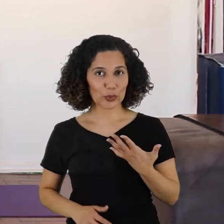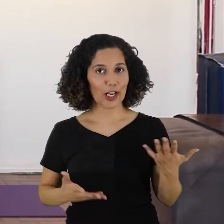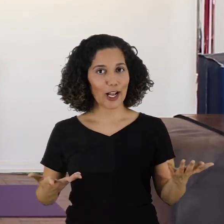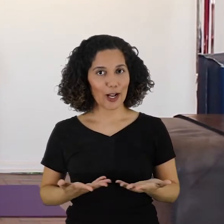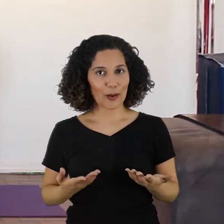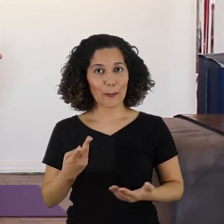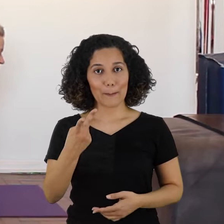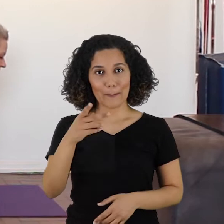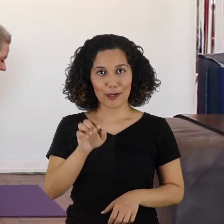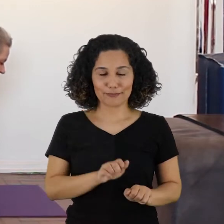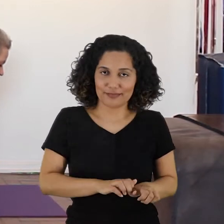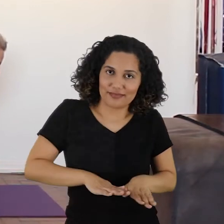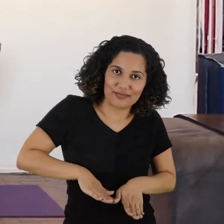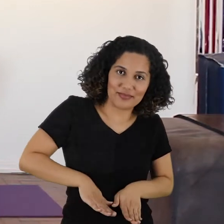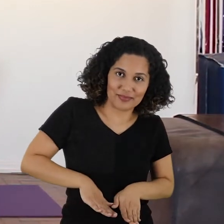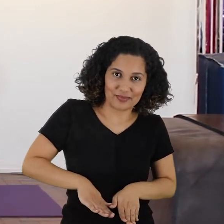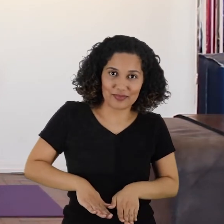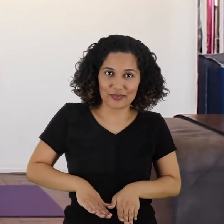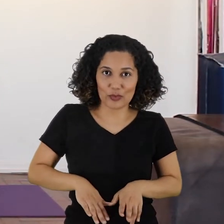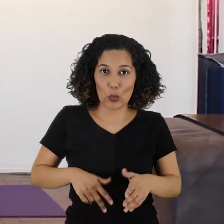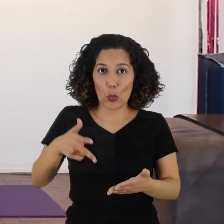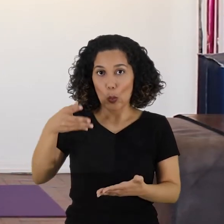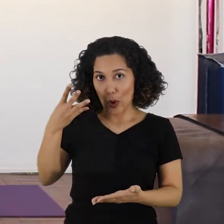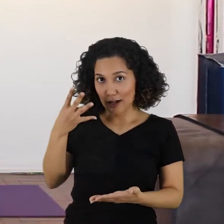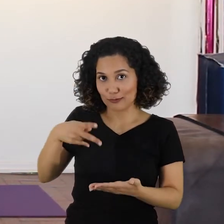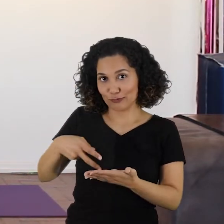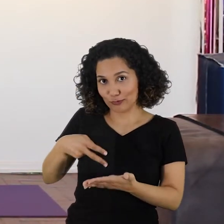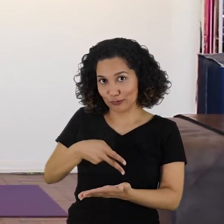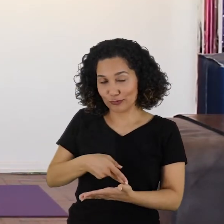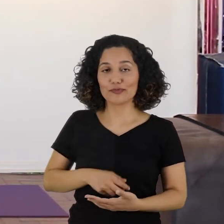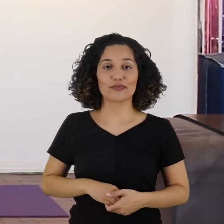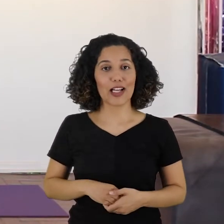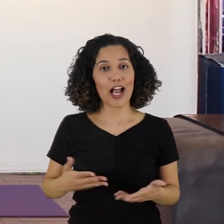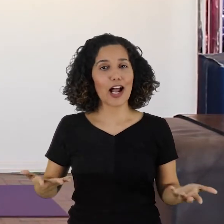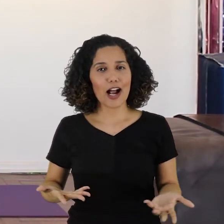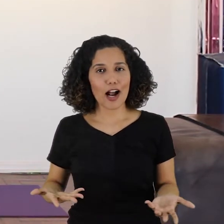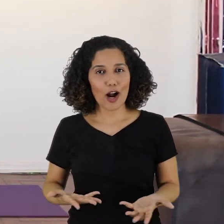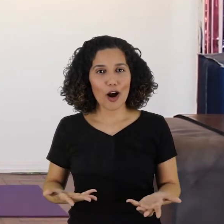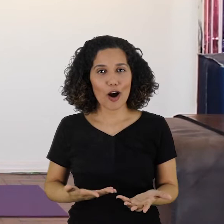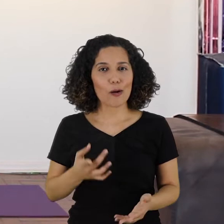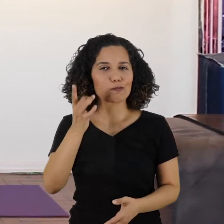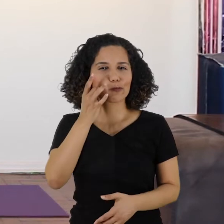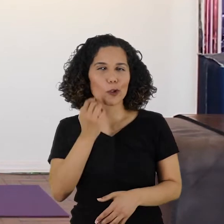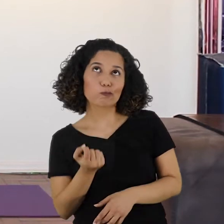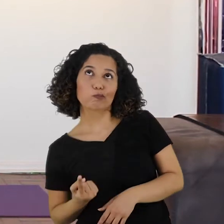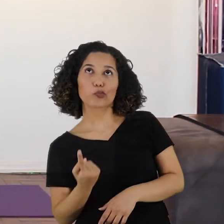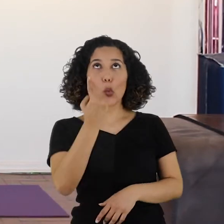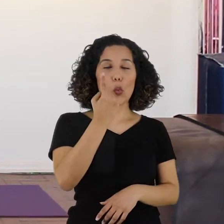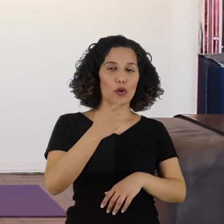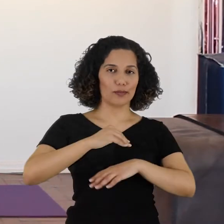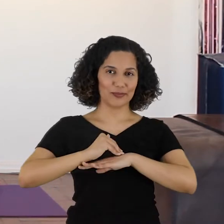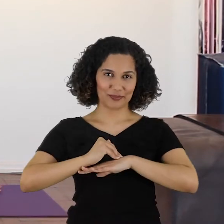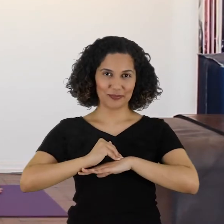Boa, apoia os dedos dos pés lá atrás, vai para quatro apoios, agora leva os seus isquios lá